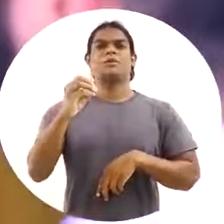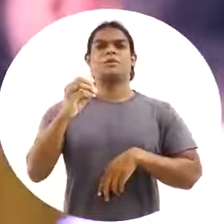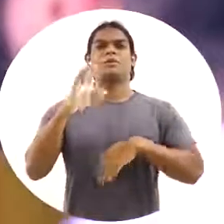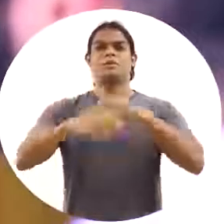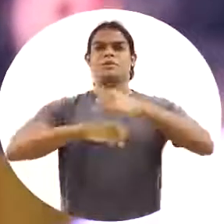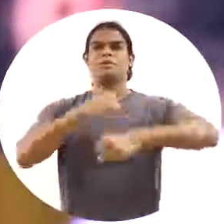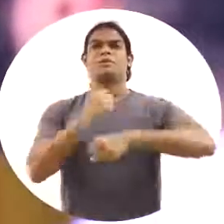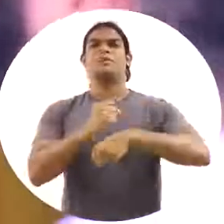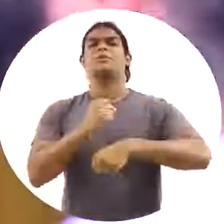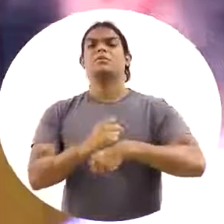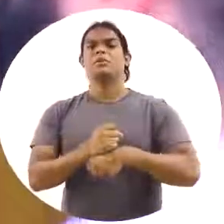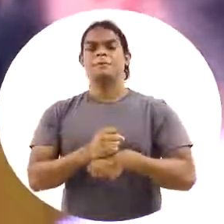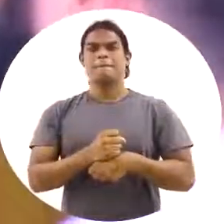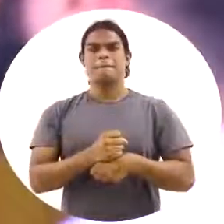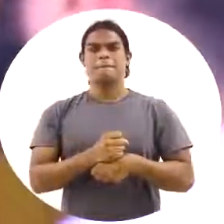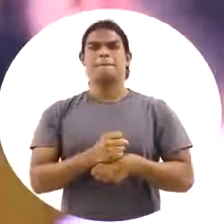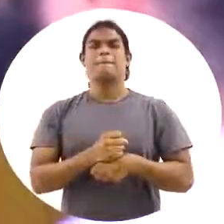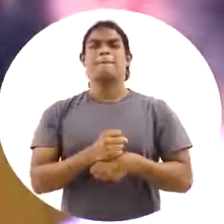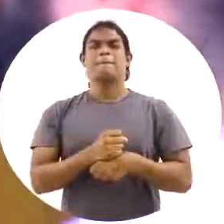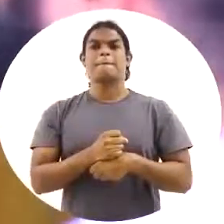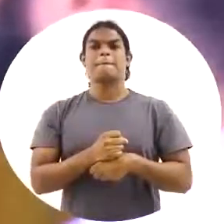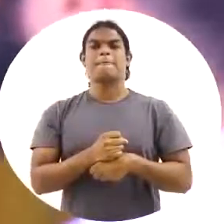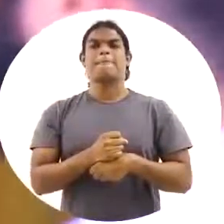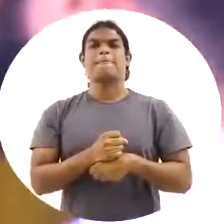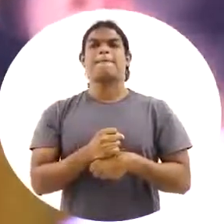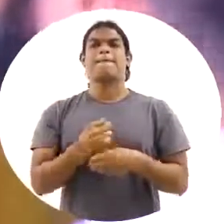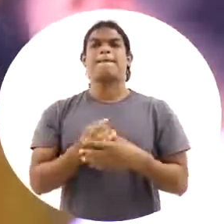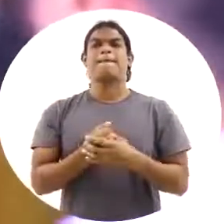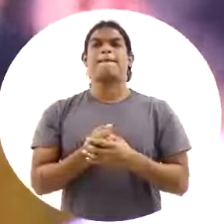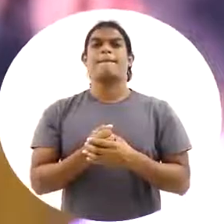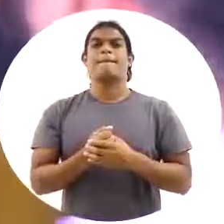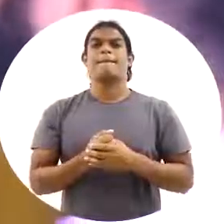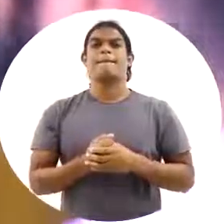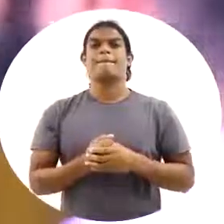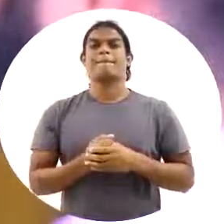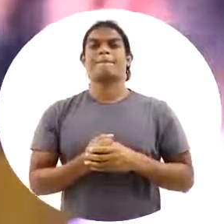por processos longos, né, de maturação do trabalho, né,